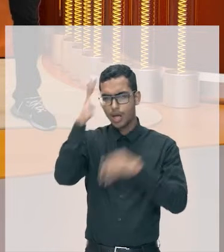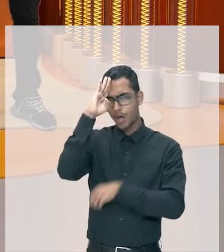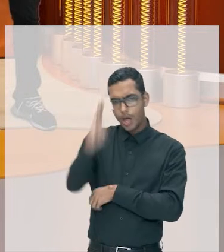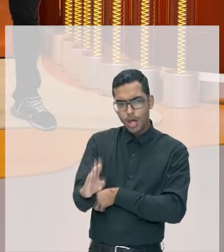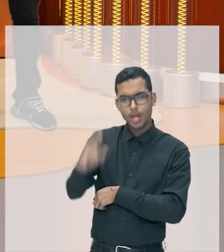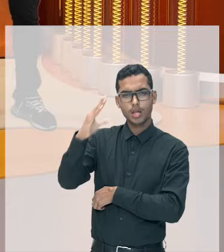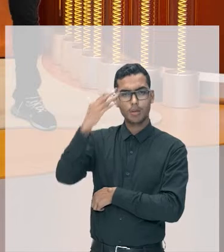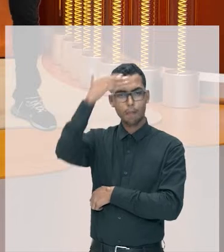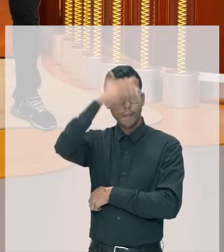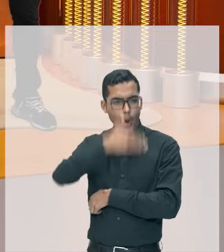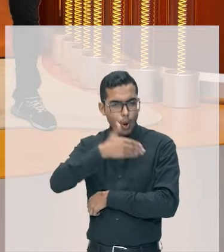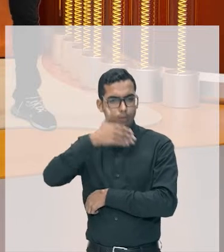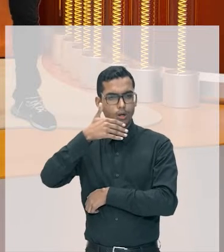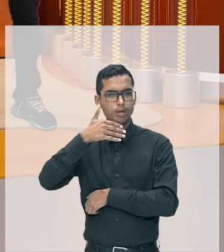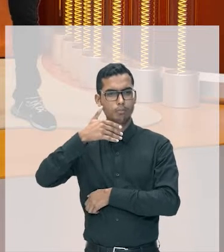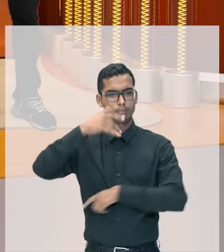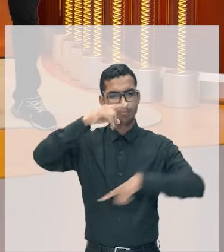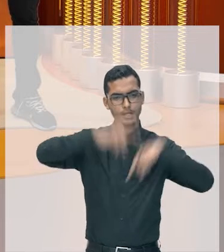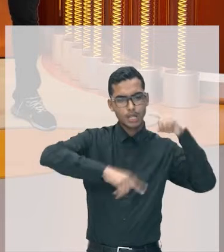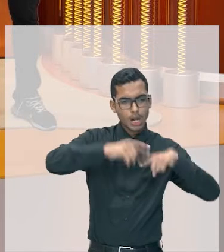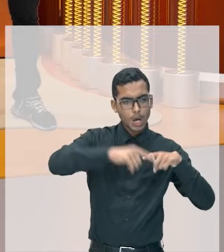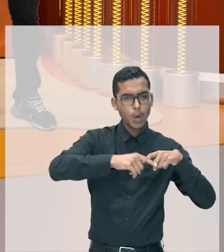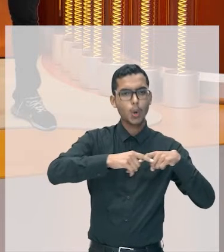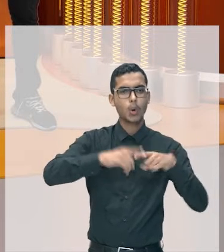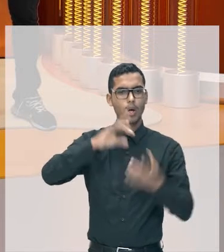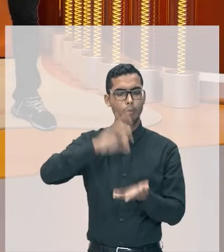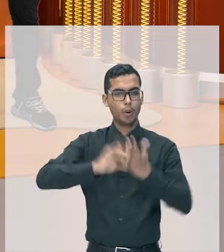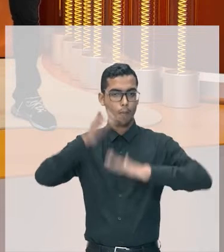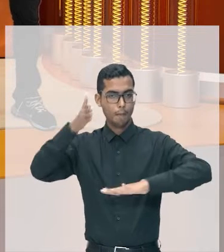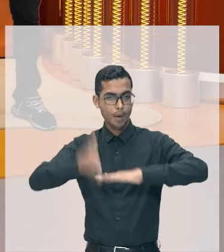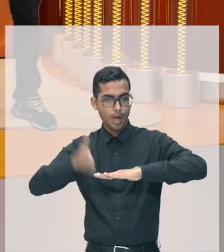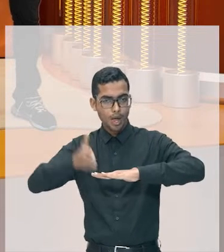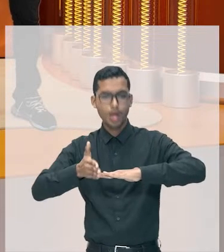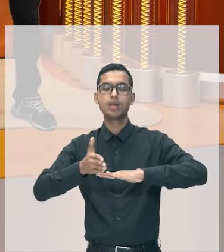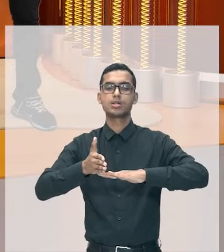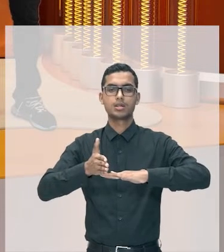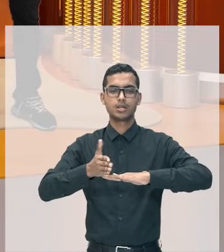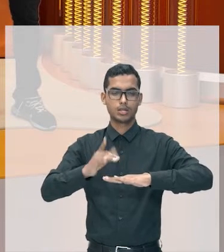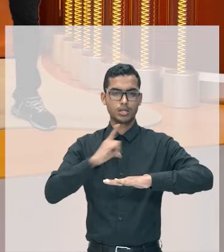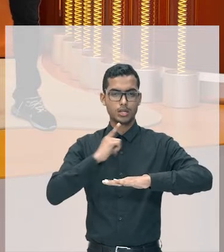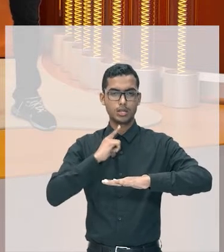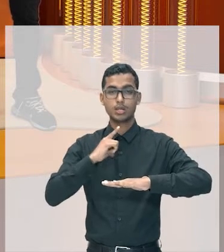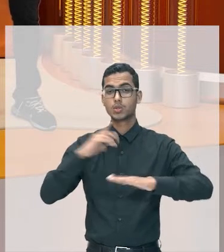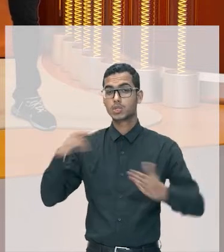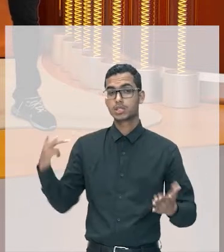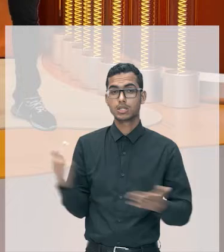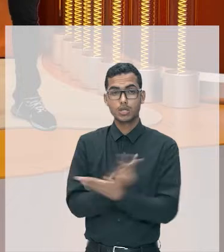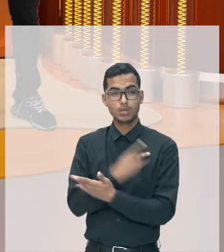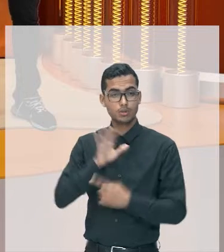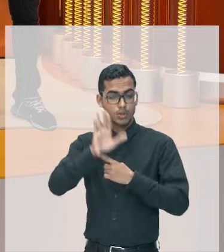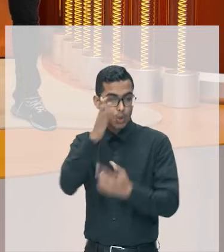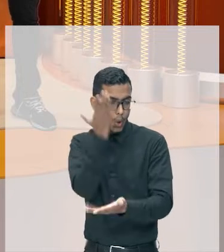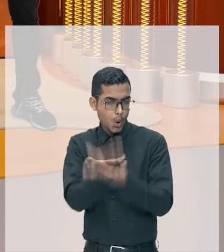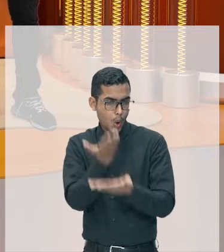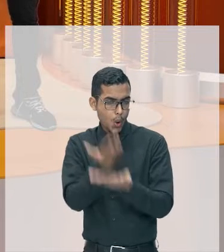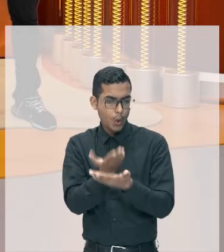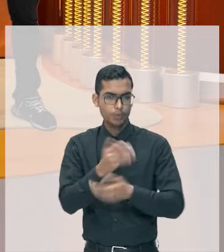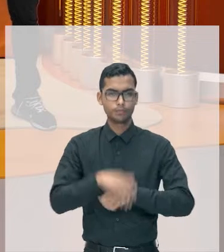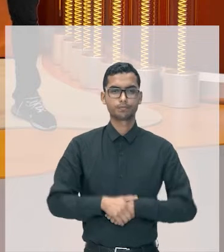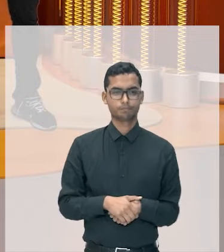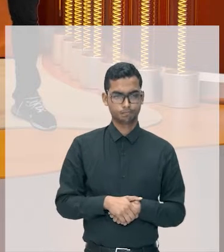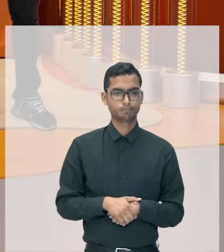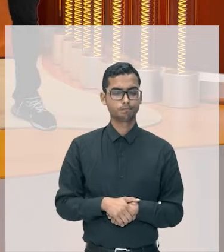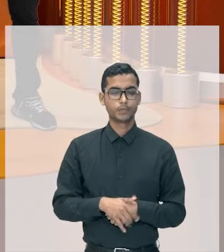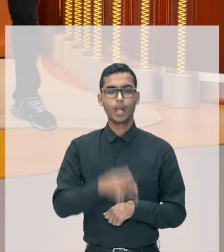evidências contemporâneas dos eventos que estão sendo estudados, tá? Vamos ter aí também como exemplo,